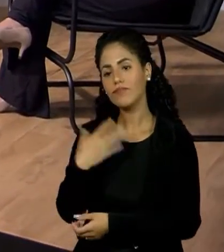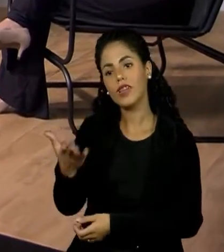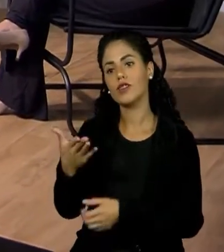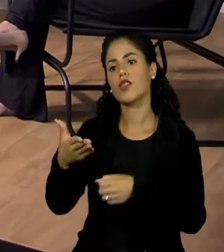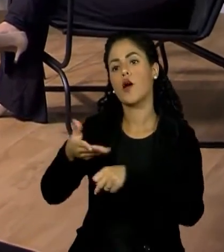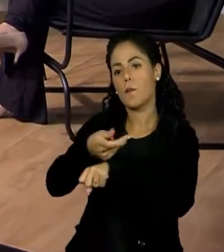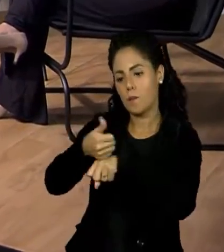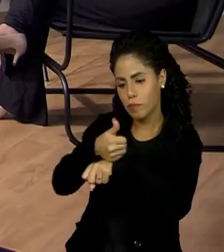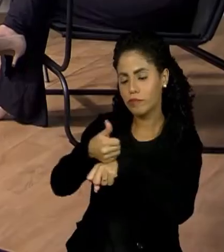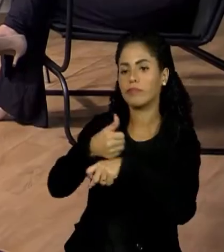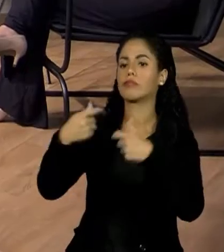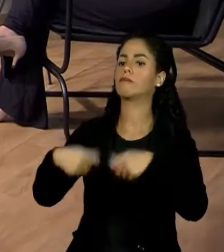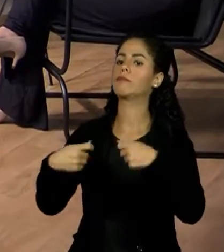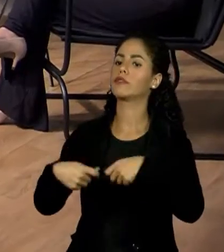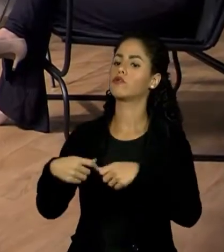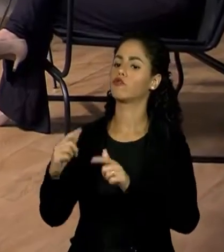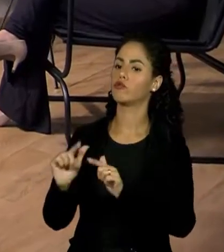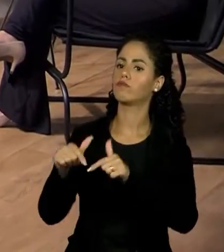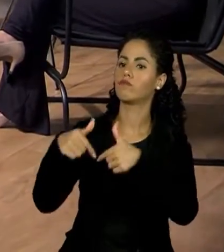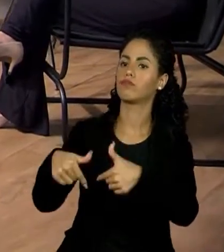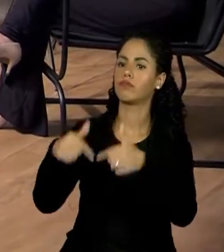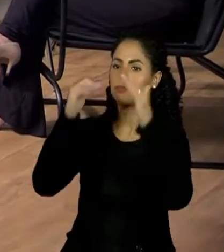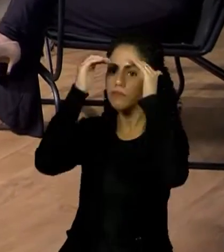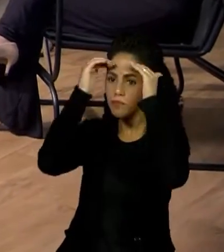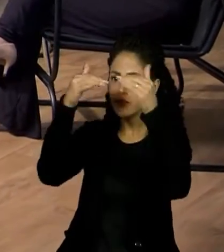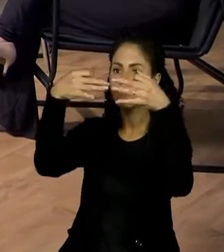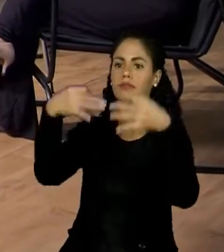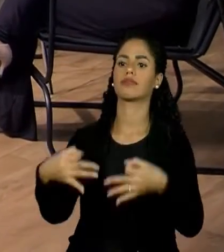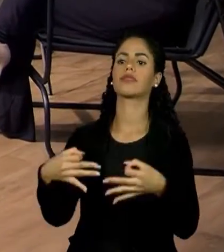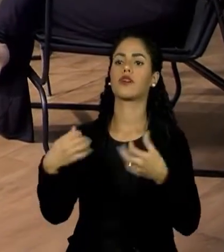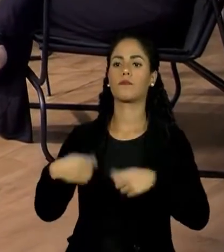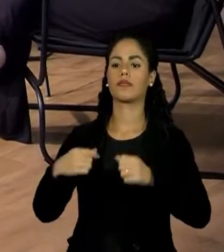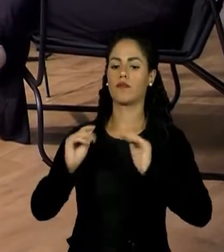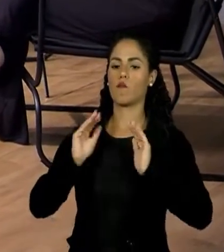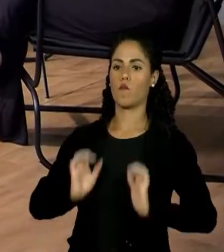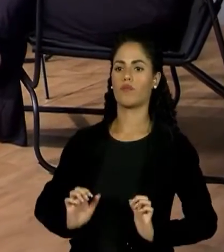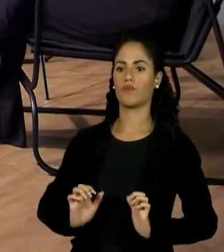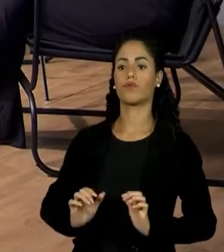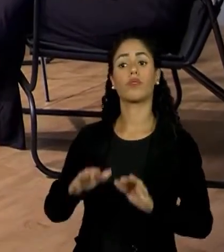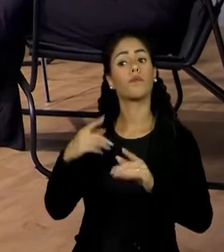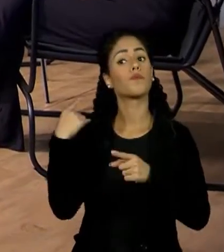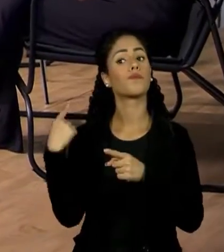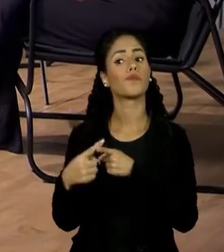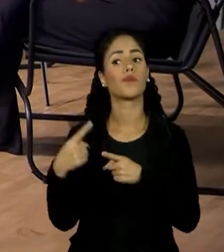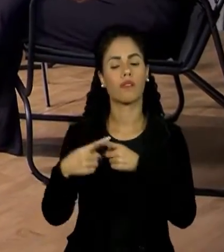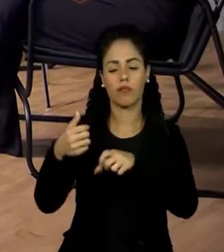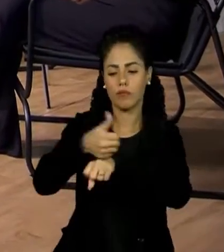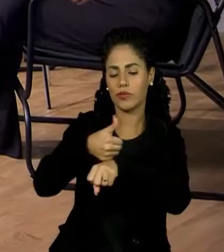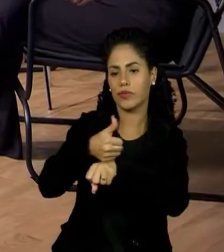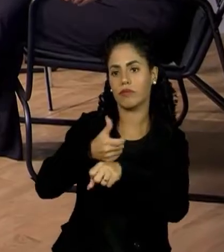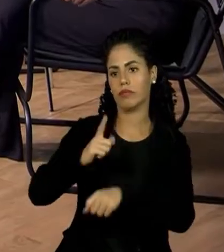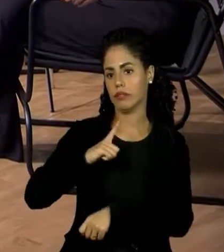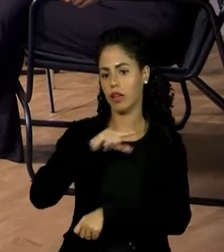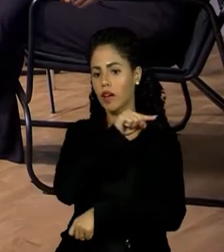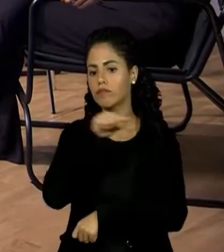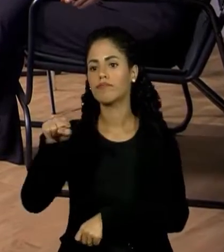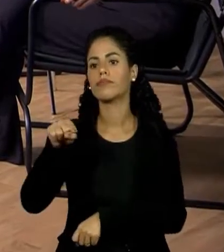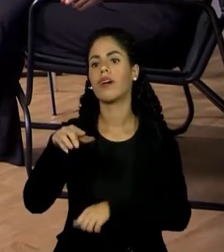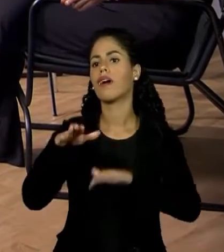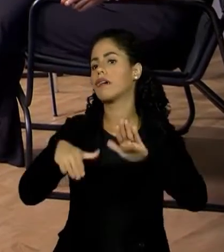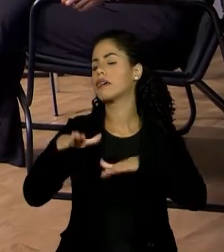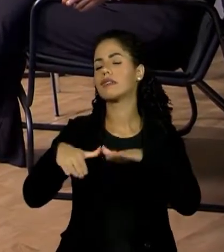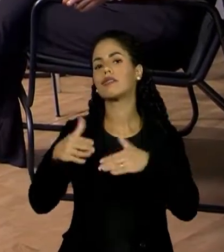profissão que tem que ser exercida de uma maneira respeitável, como todas as outras, né? Porque profissões que estão aí, que não têm essa